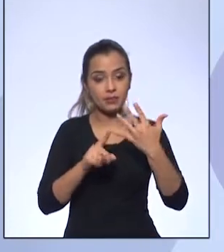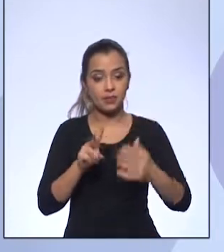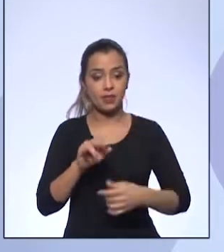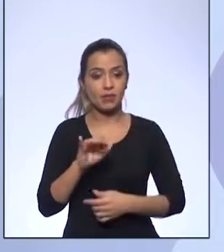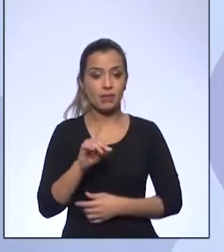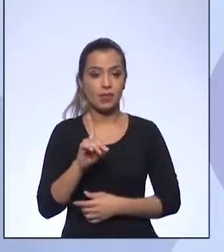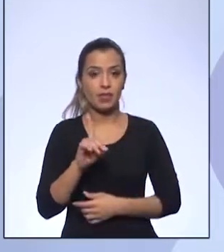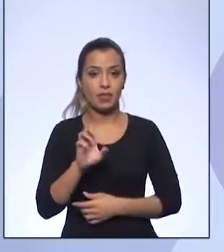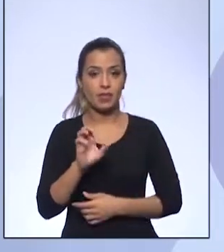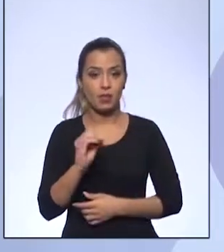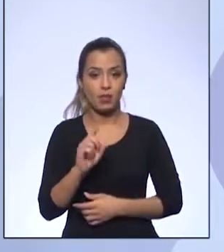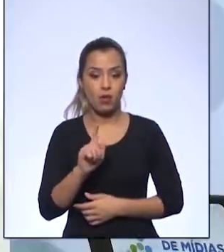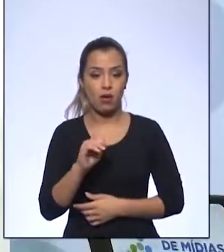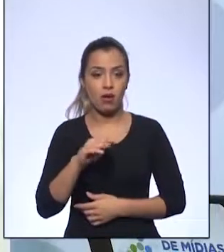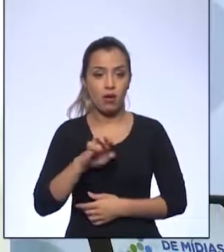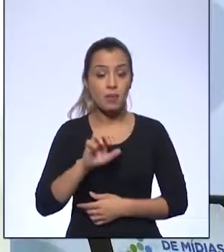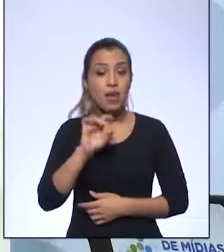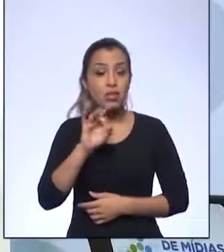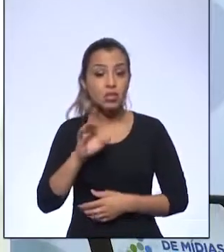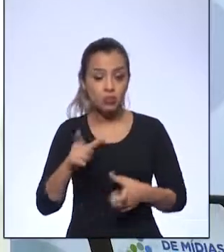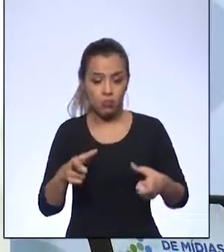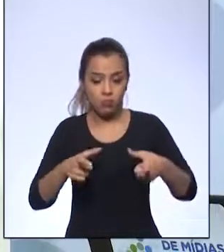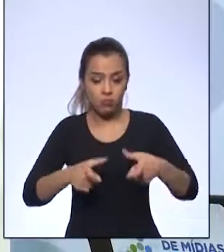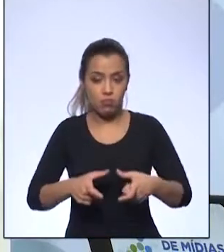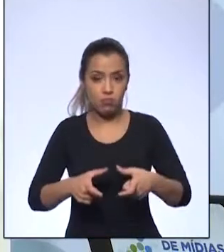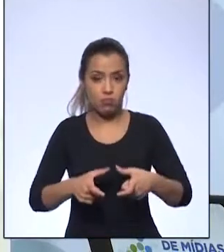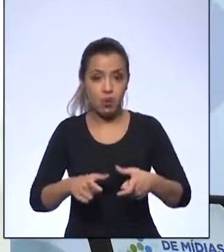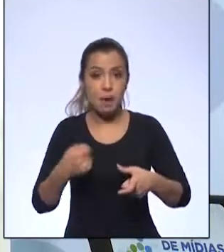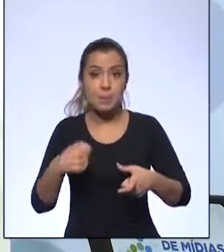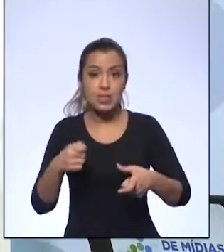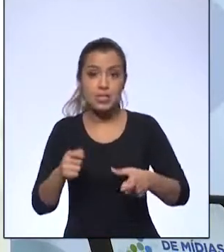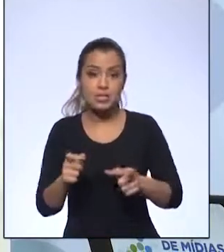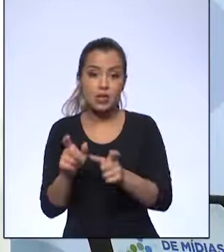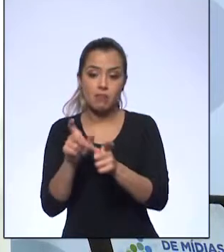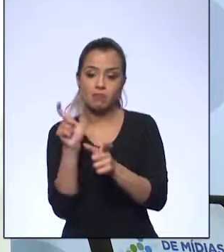só o CD. Então você tinha que falar videogame console.